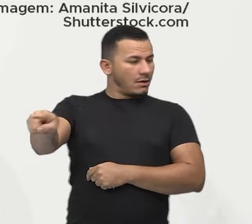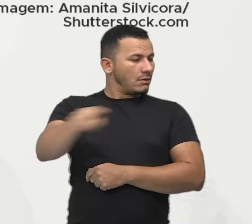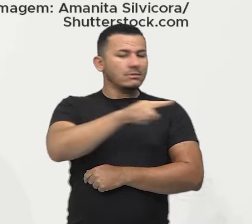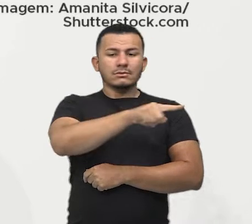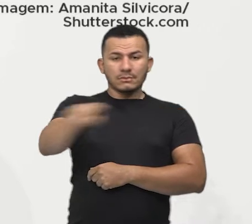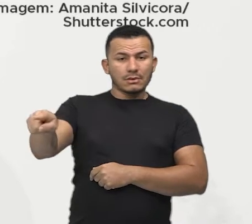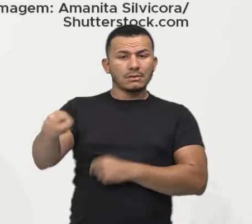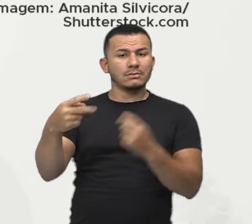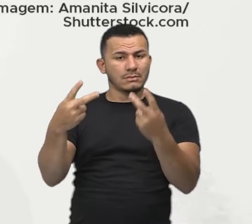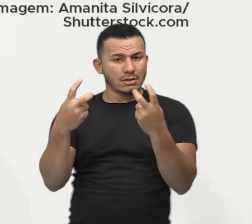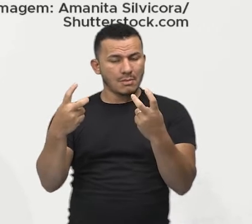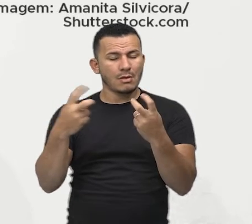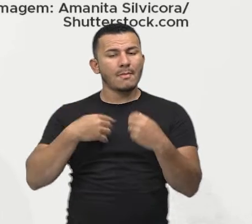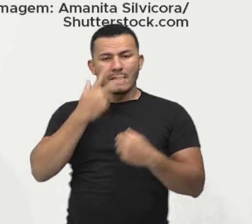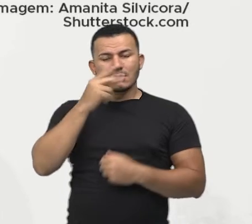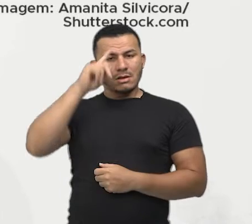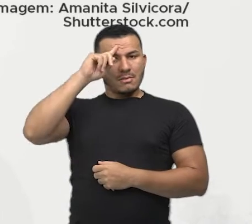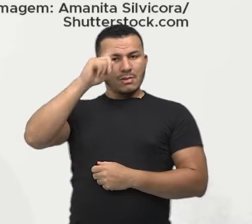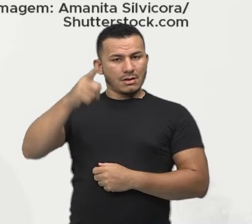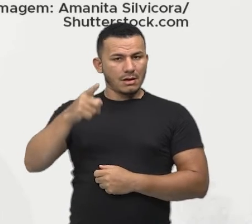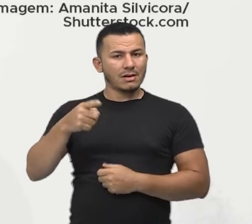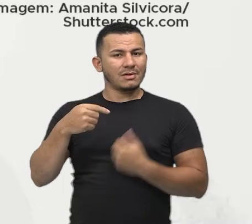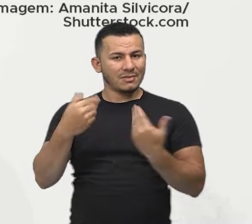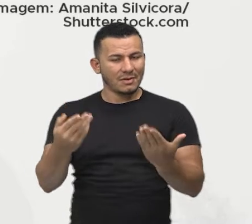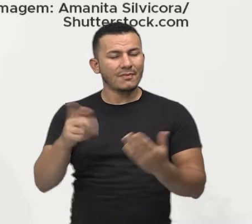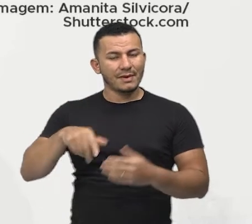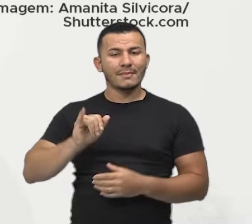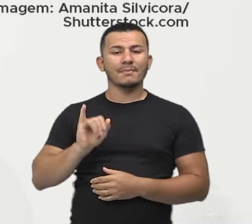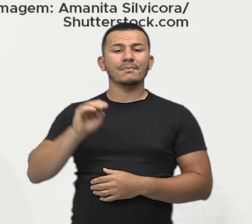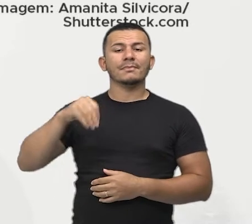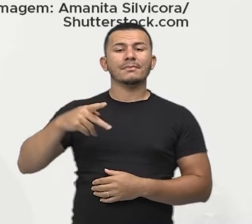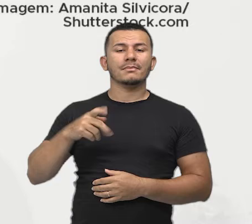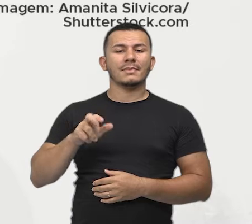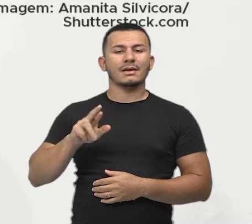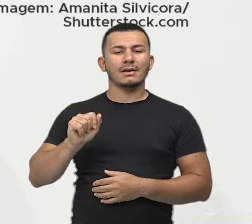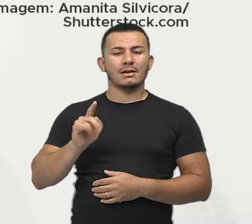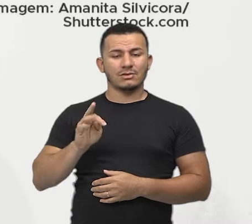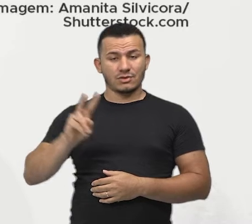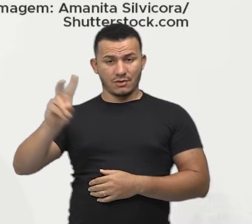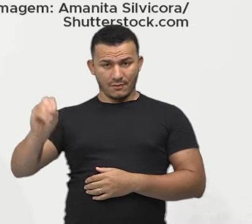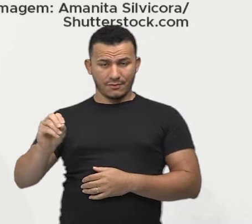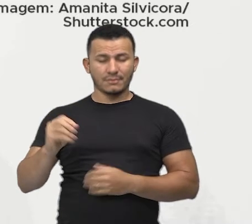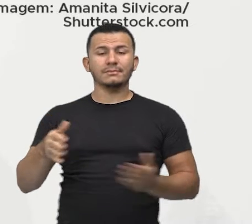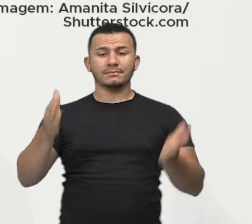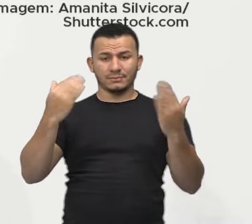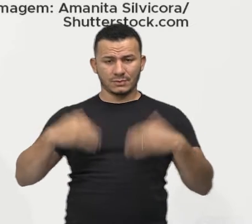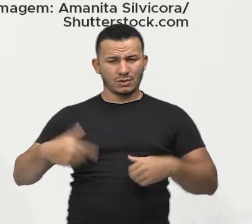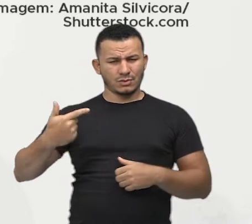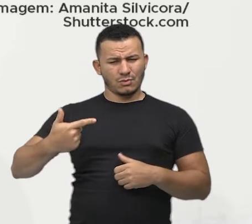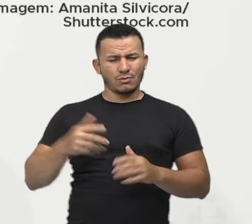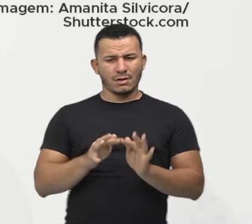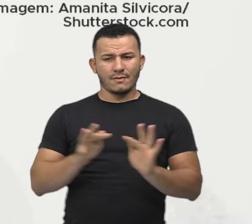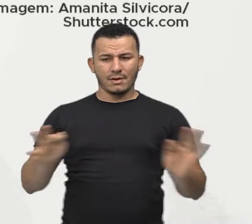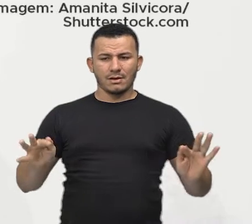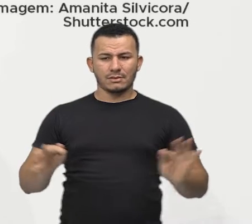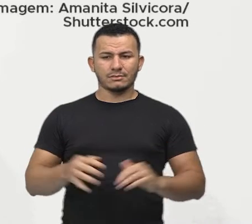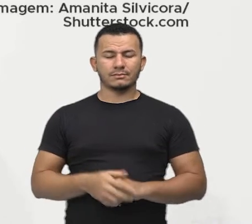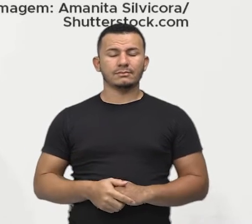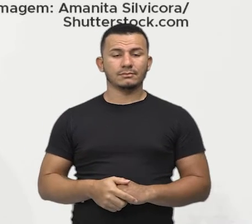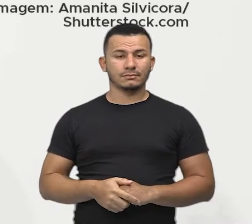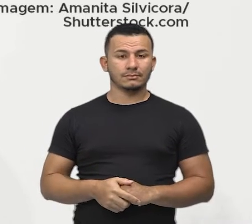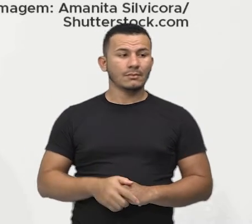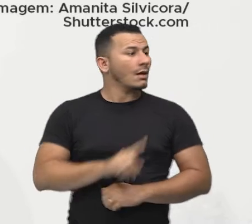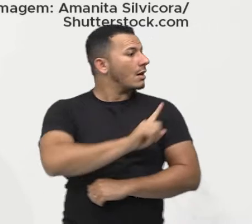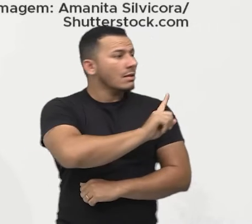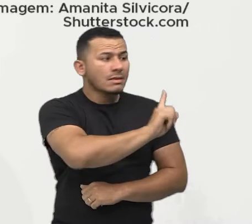E aqui nós temos exatamente aqui essa ideia de ordem. Já no segundo exemplo,